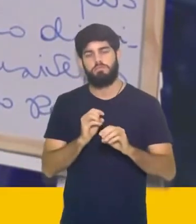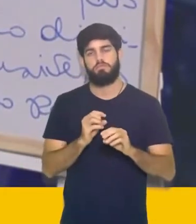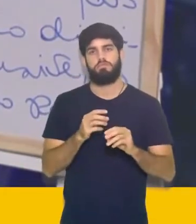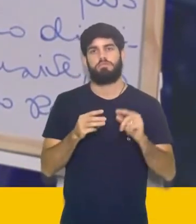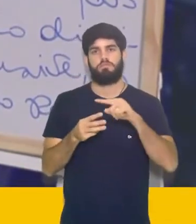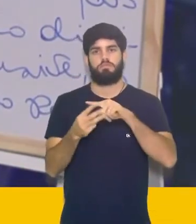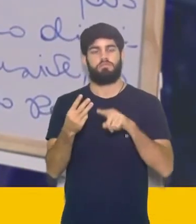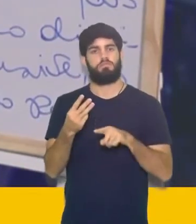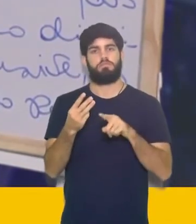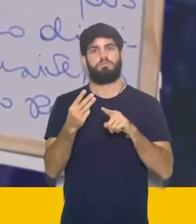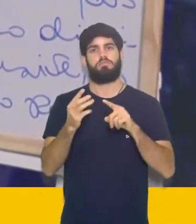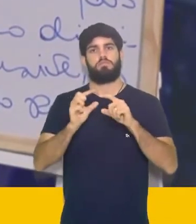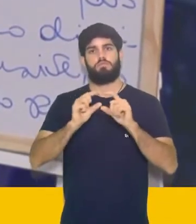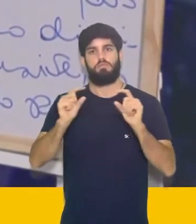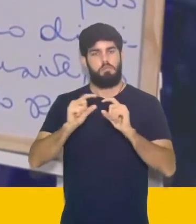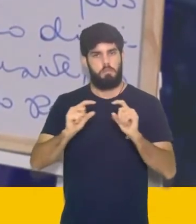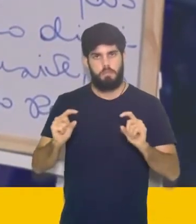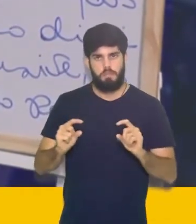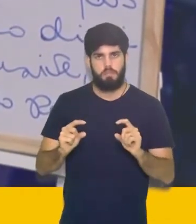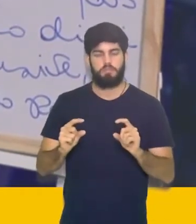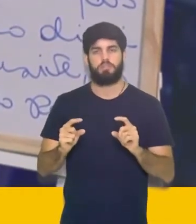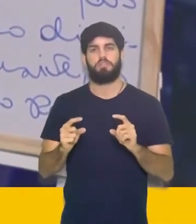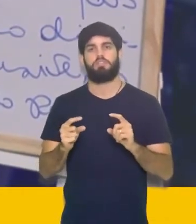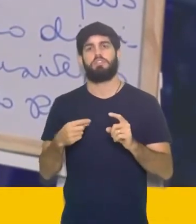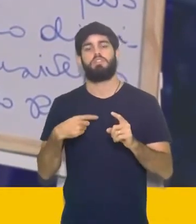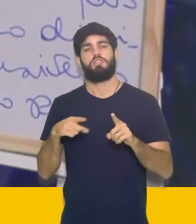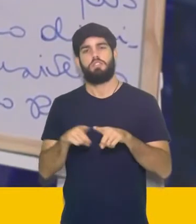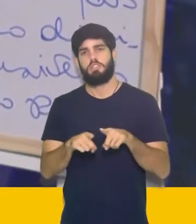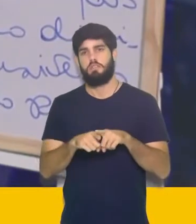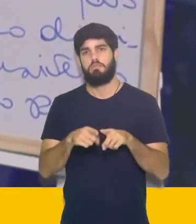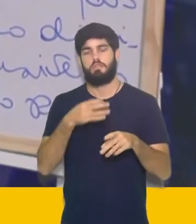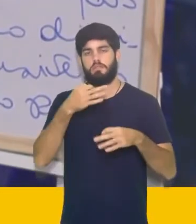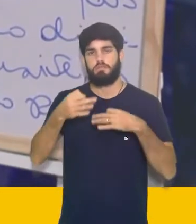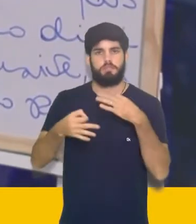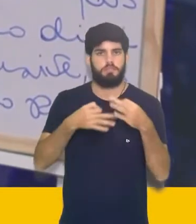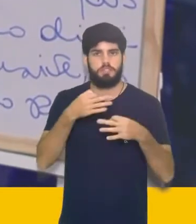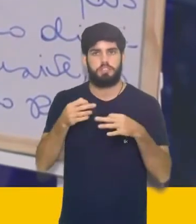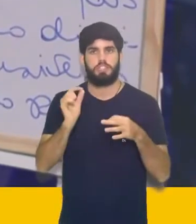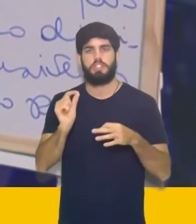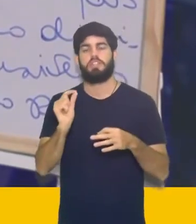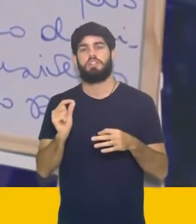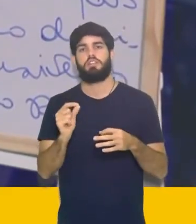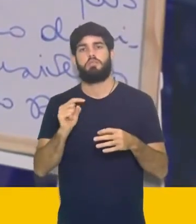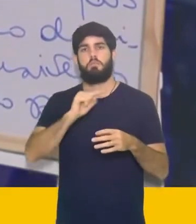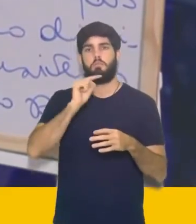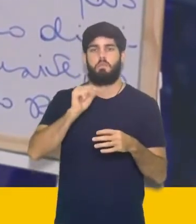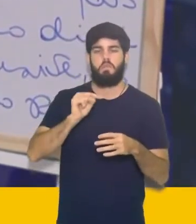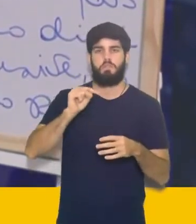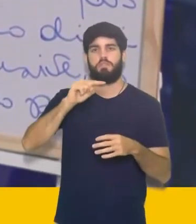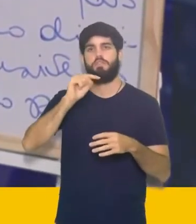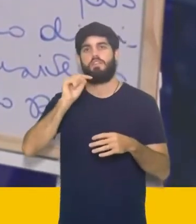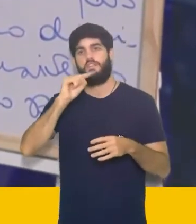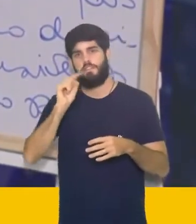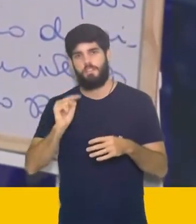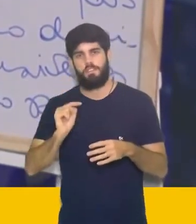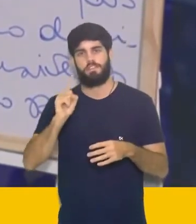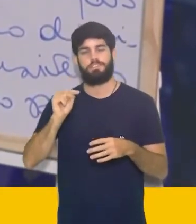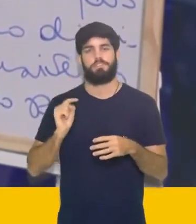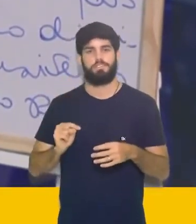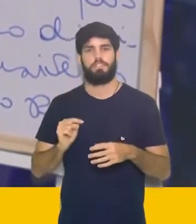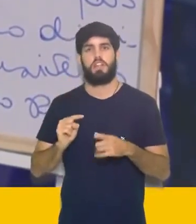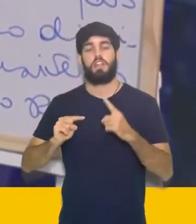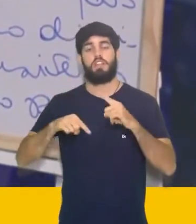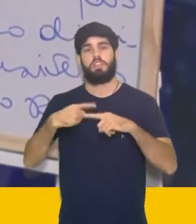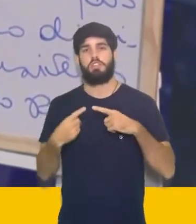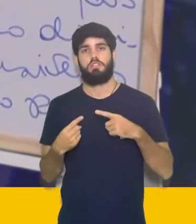Três períodos, parágrafo argumentando, respondendo, três períodos, que fecha o período, ponto final, interrogação, exclamação.